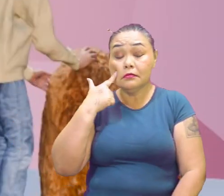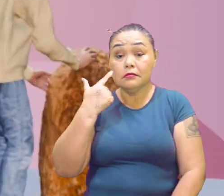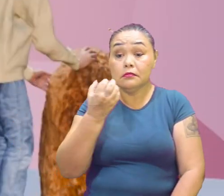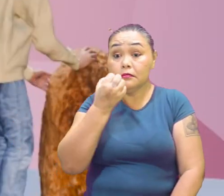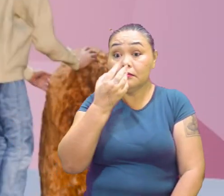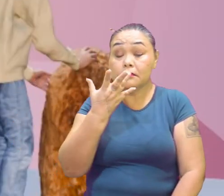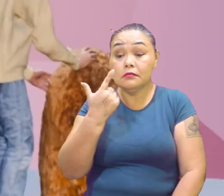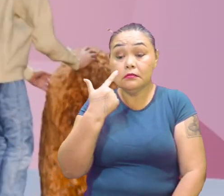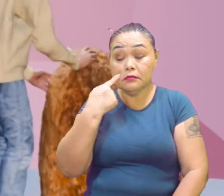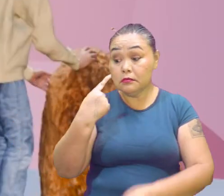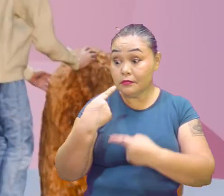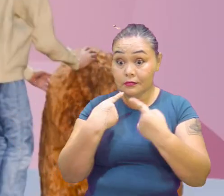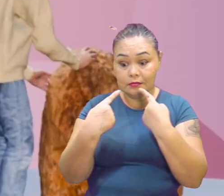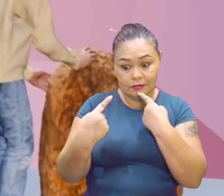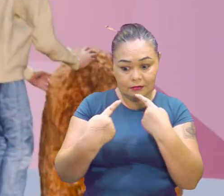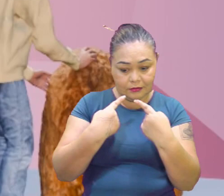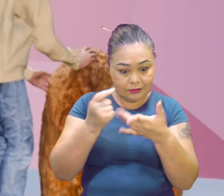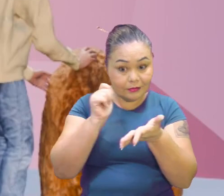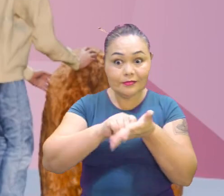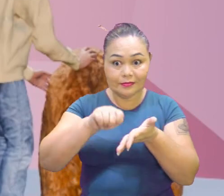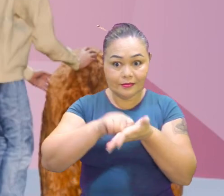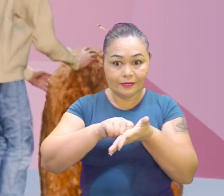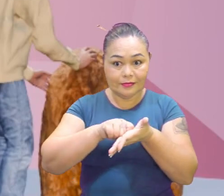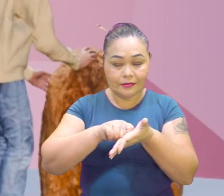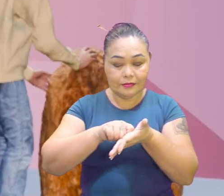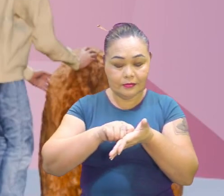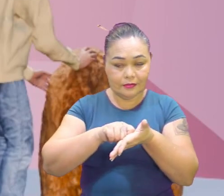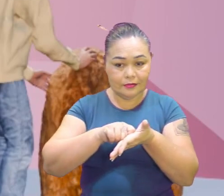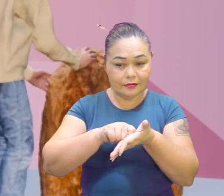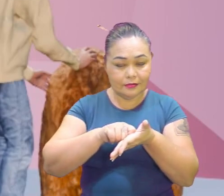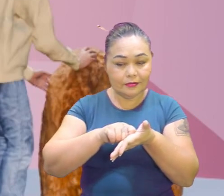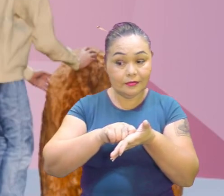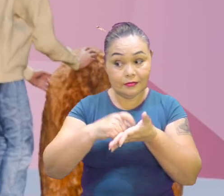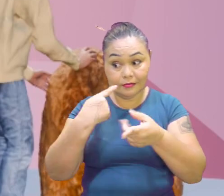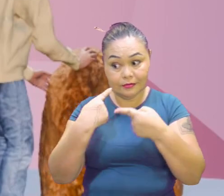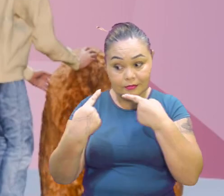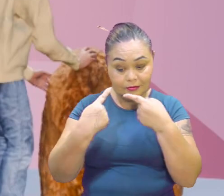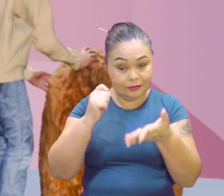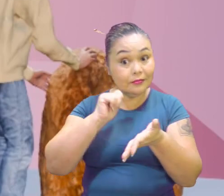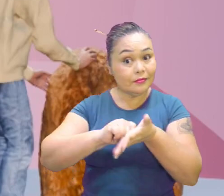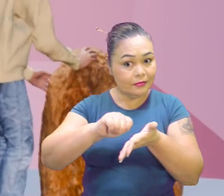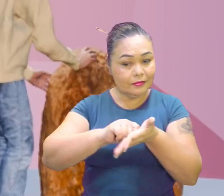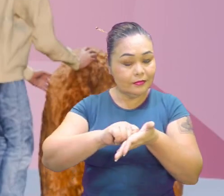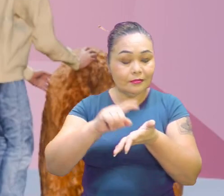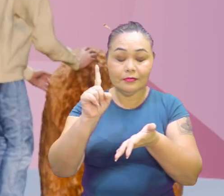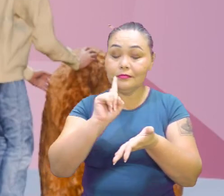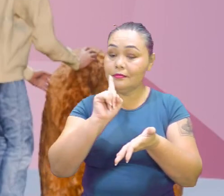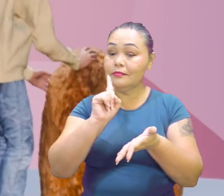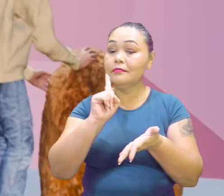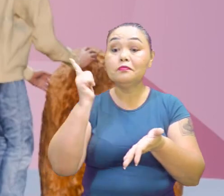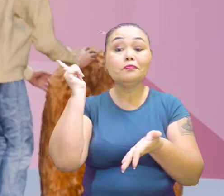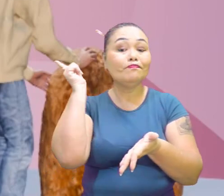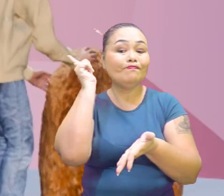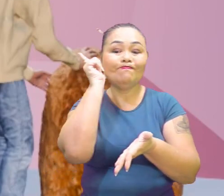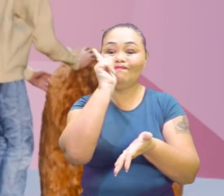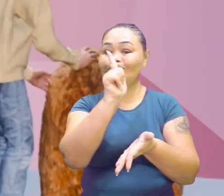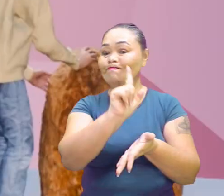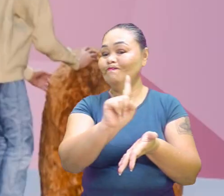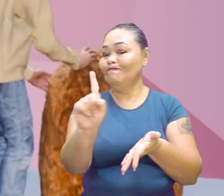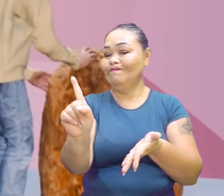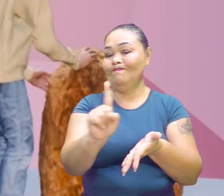bons argumentos, começam a pegar aí, bons argumentos você não consegue